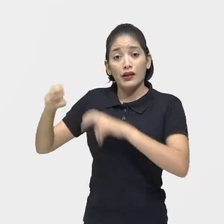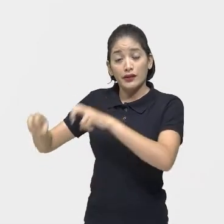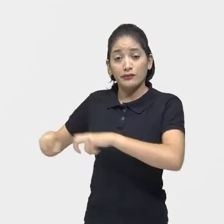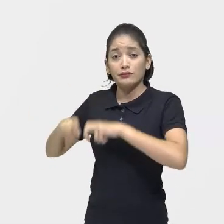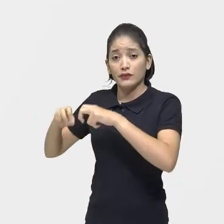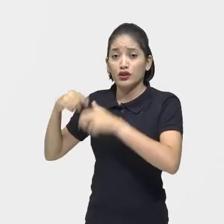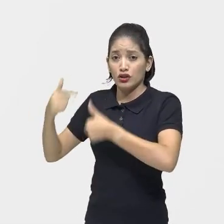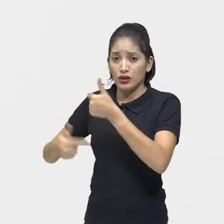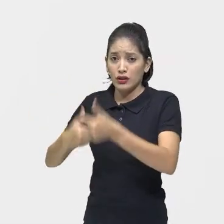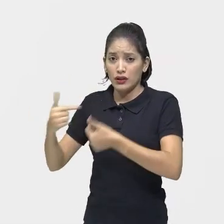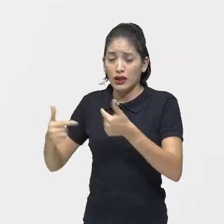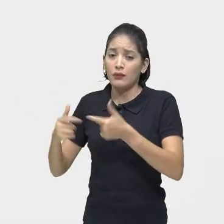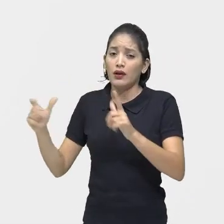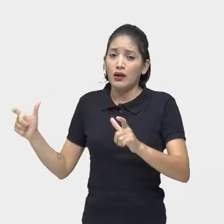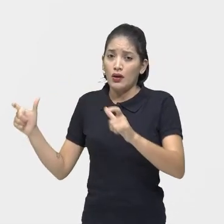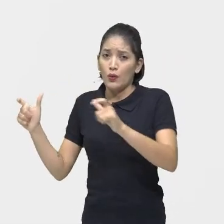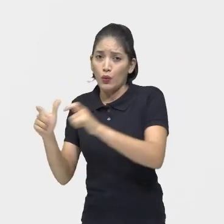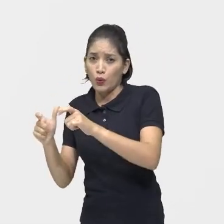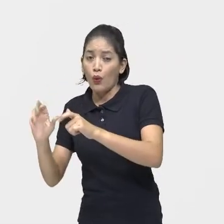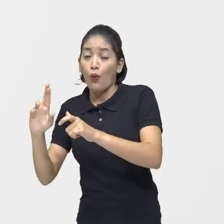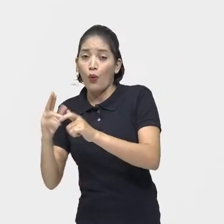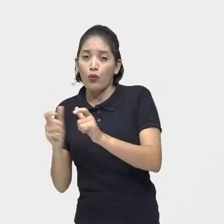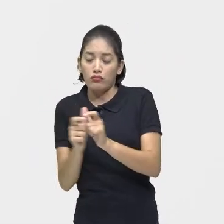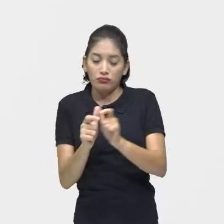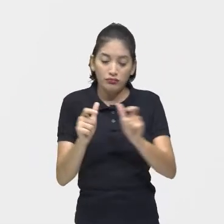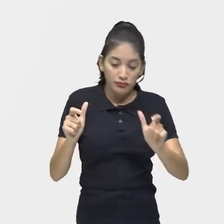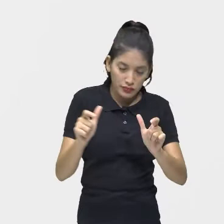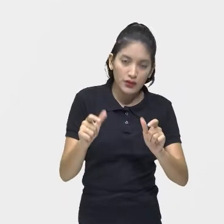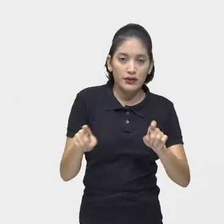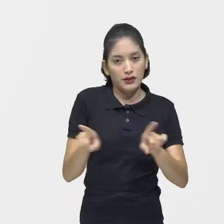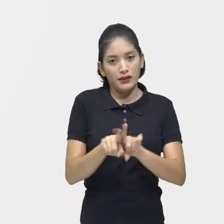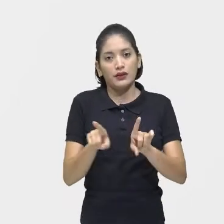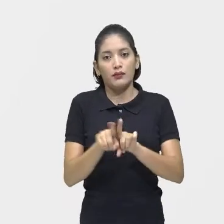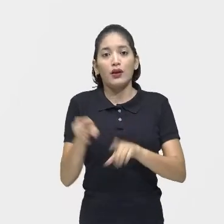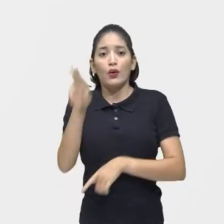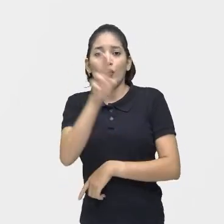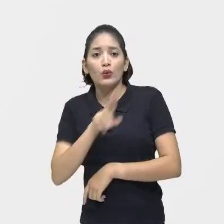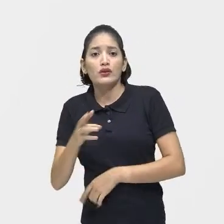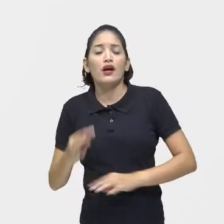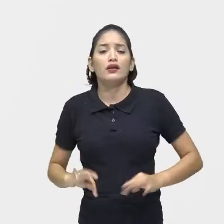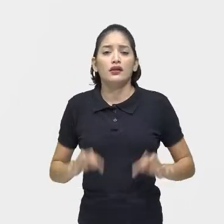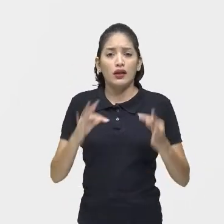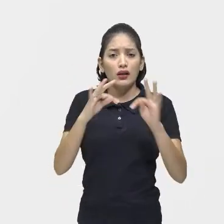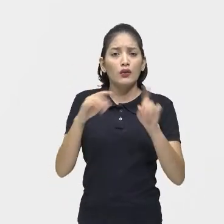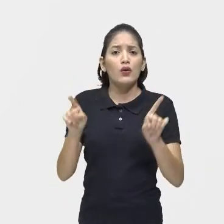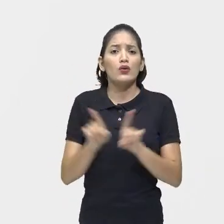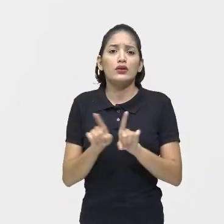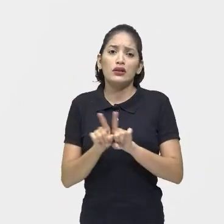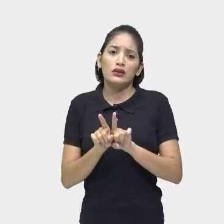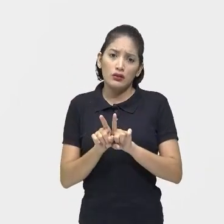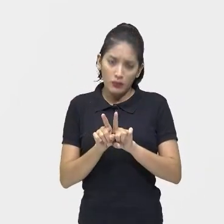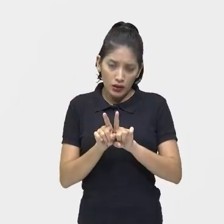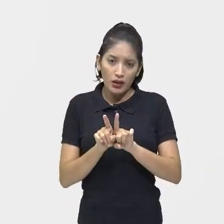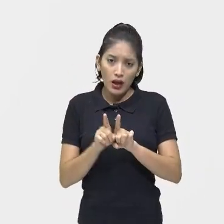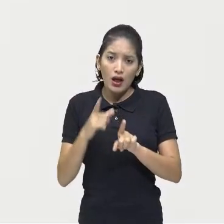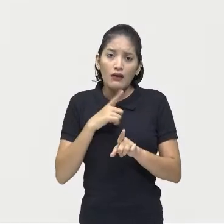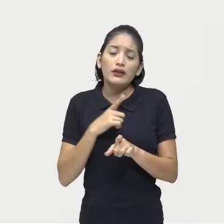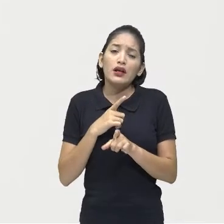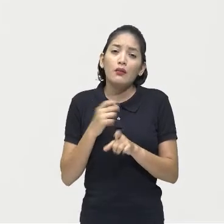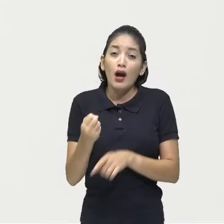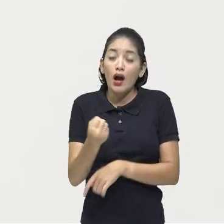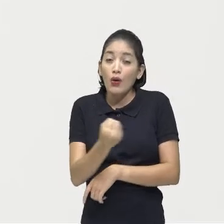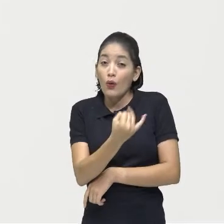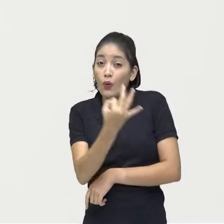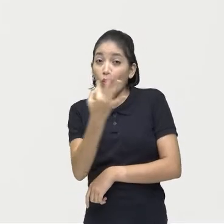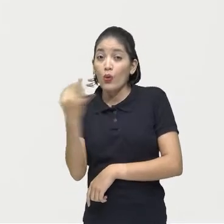ocorre em pequenas e médias propriedades, né? Que vão utilizar grande tecnologia e já vai empregar aqui um número pequeno, olha,